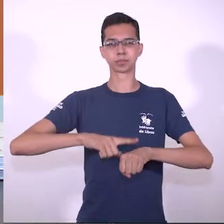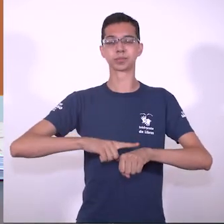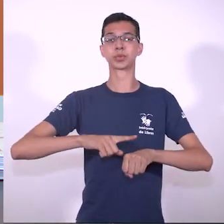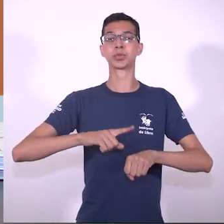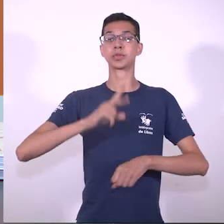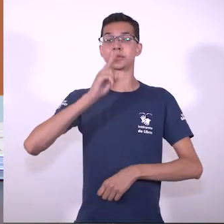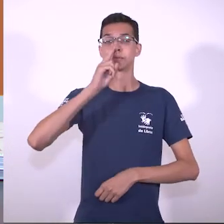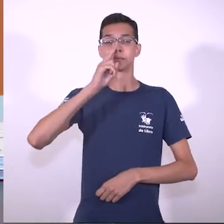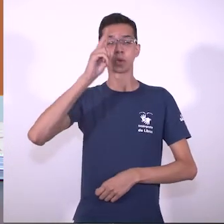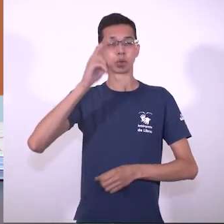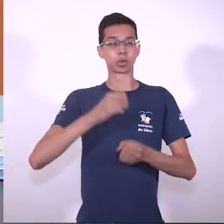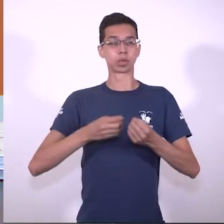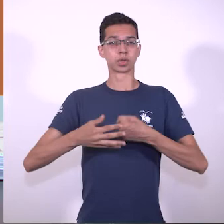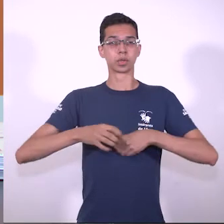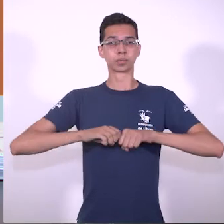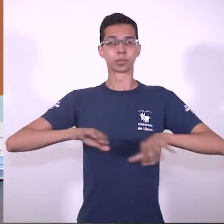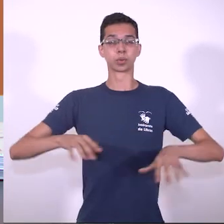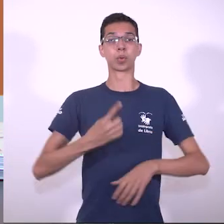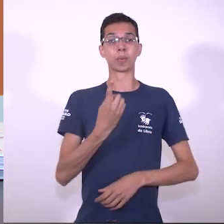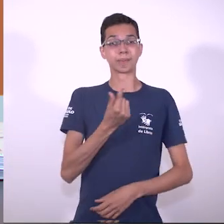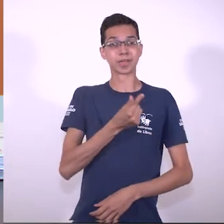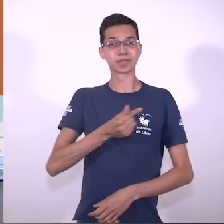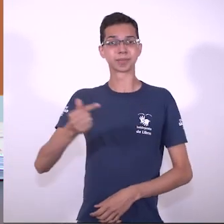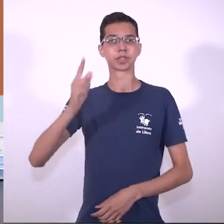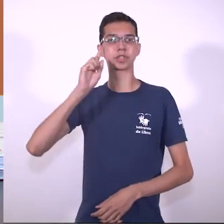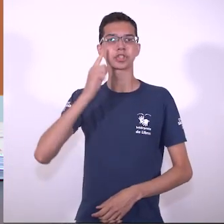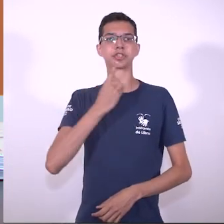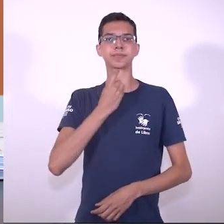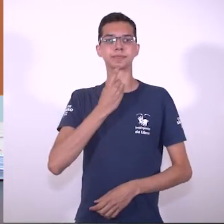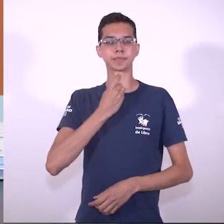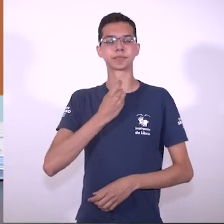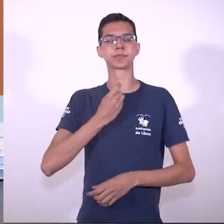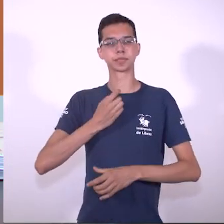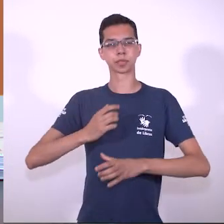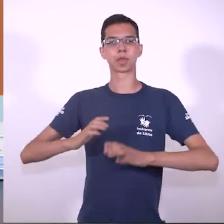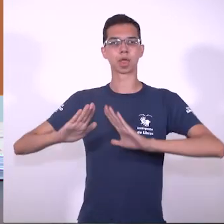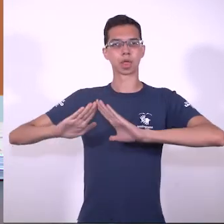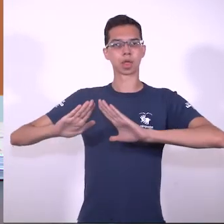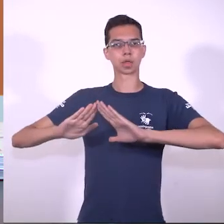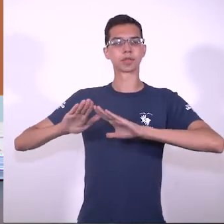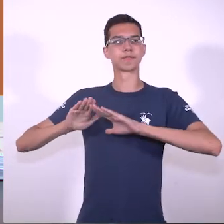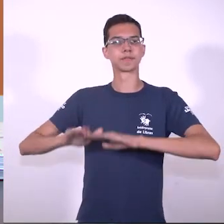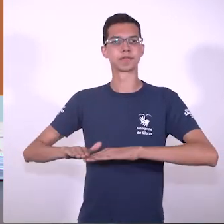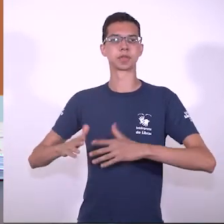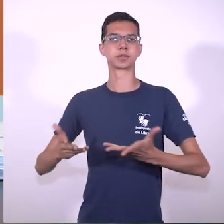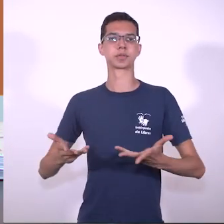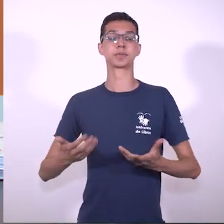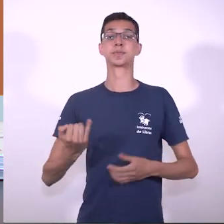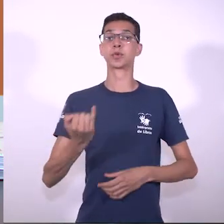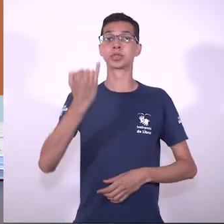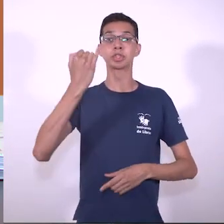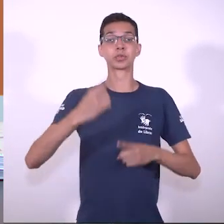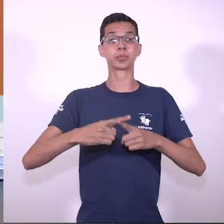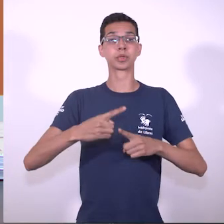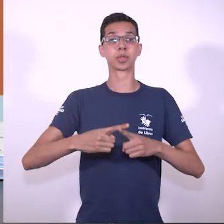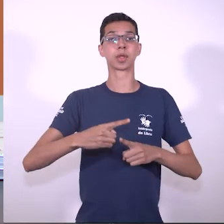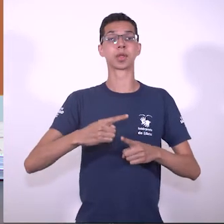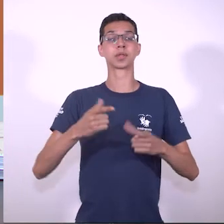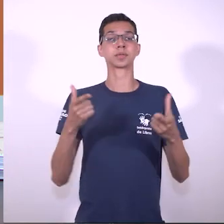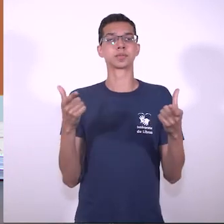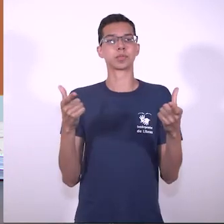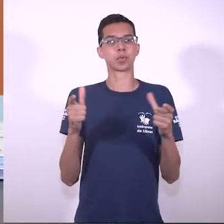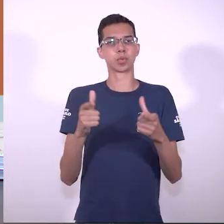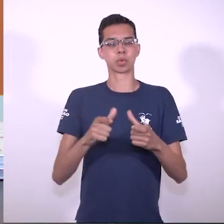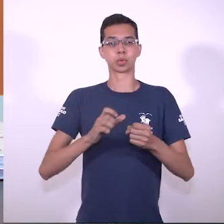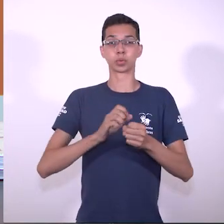feriados durante uma semana, e aquela ação foi muito importante, para que nós reduzíssemos a transmissibilidade da